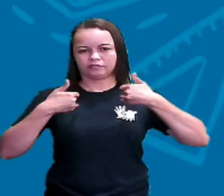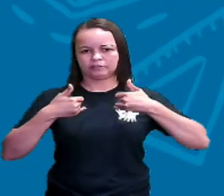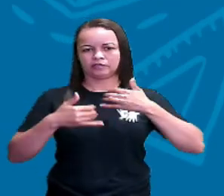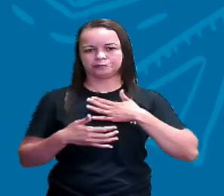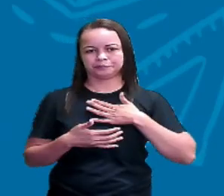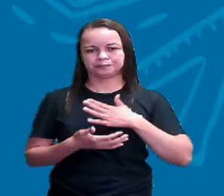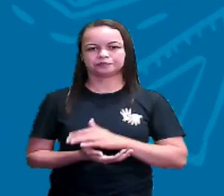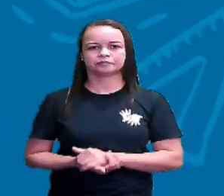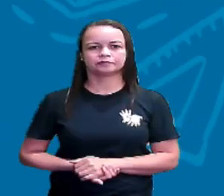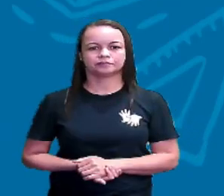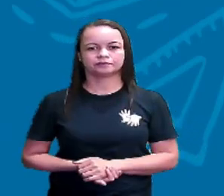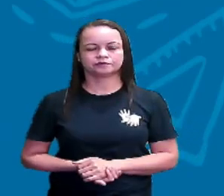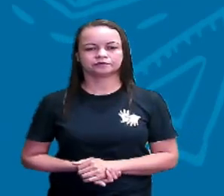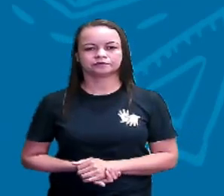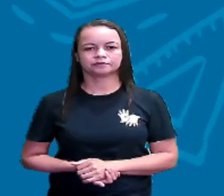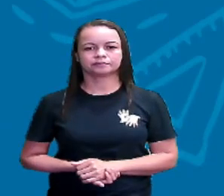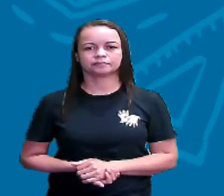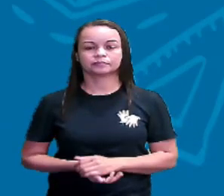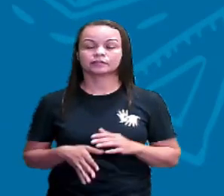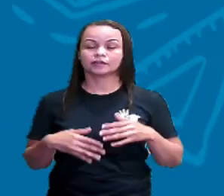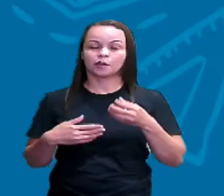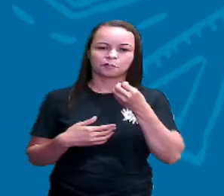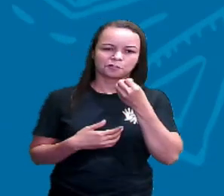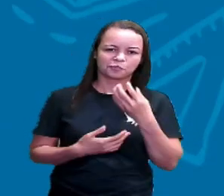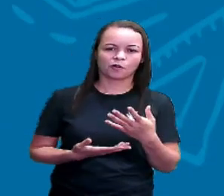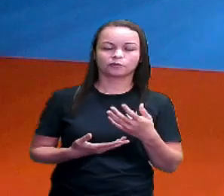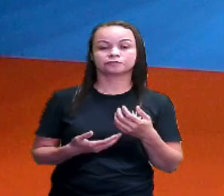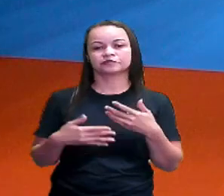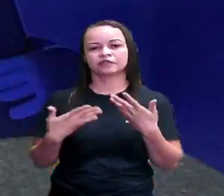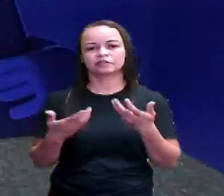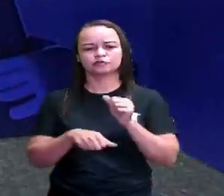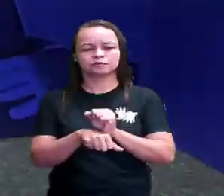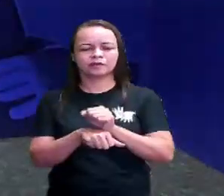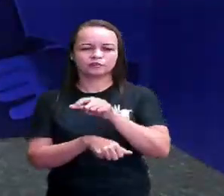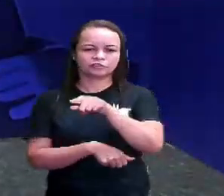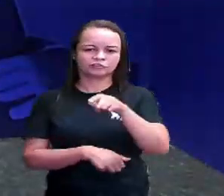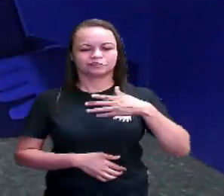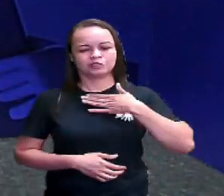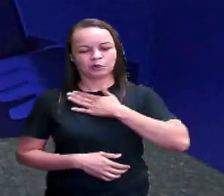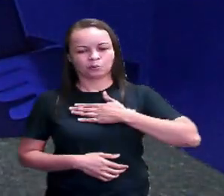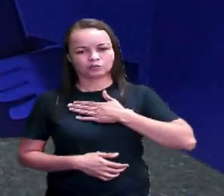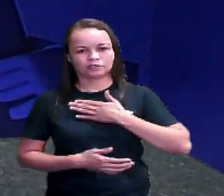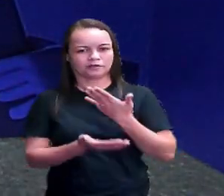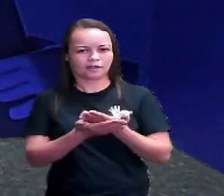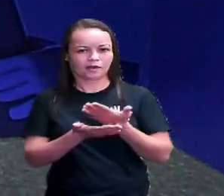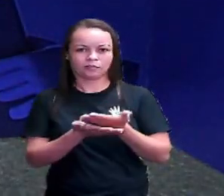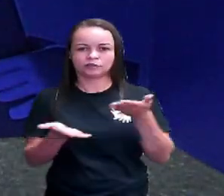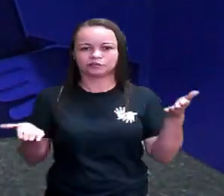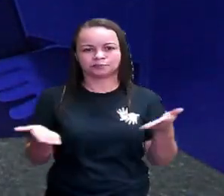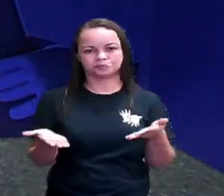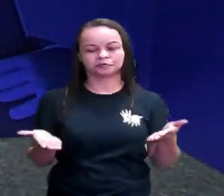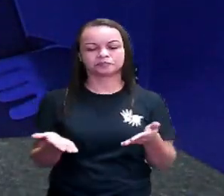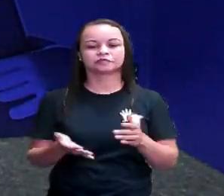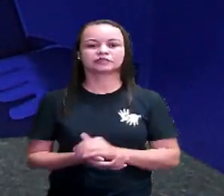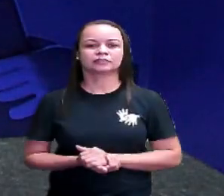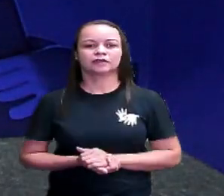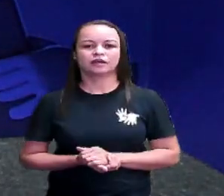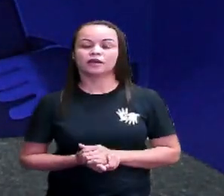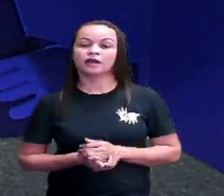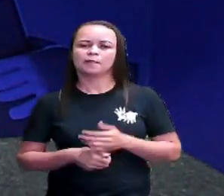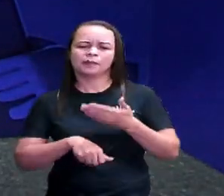aniversário. Bom, gente, é isso. Eu espero que vocês tenham gostado da aula de hoje.